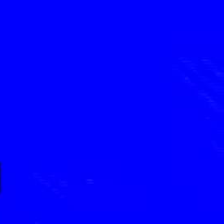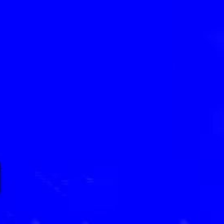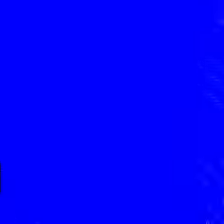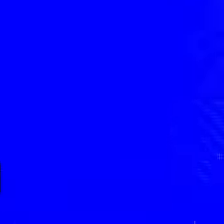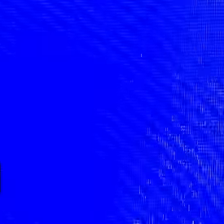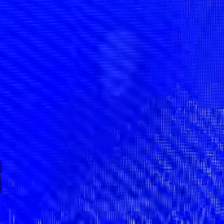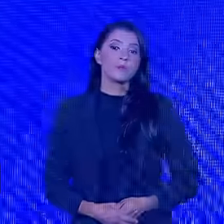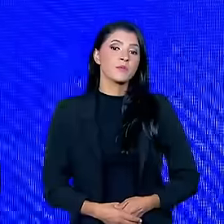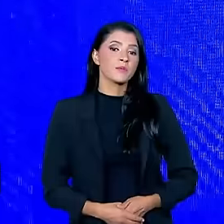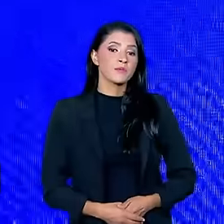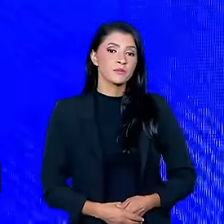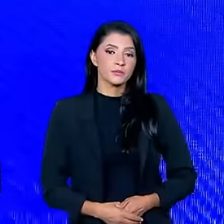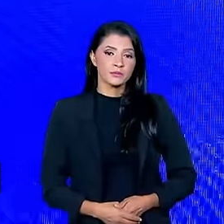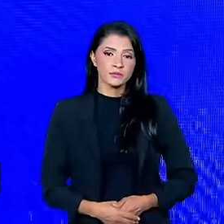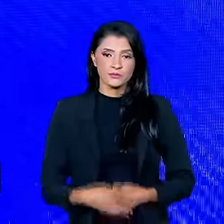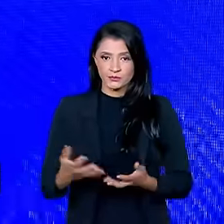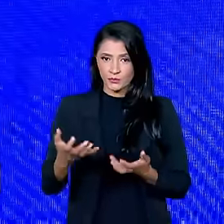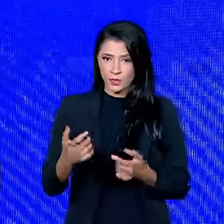Quero